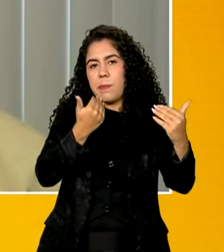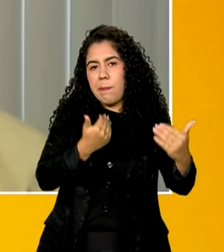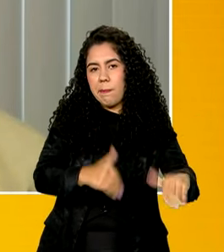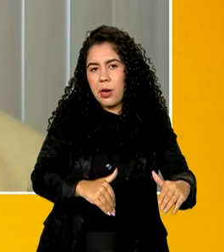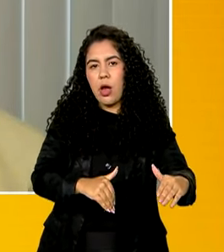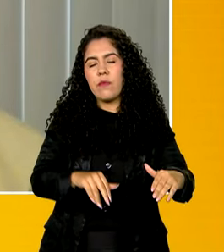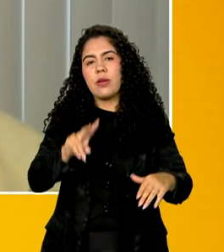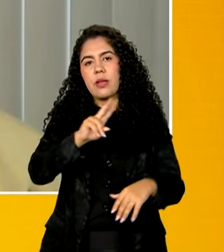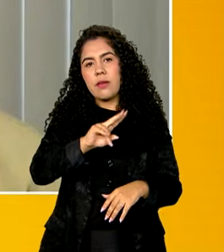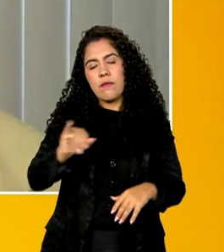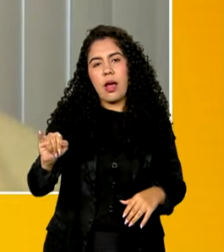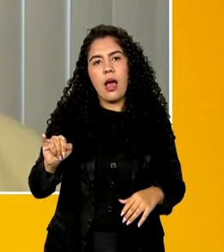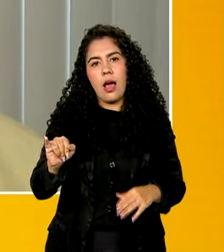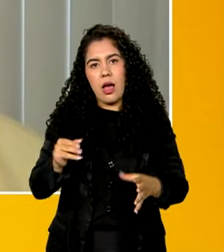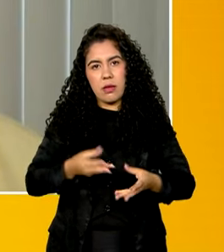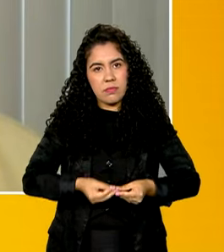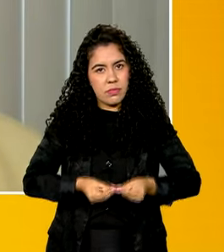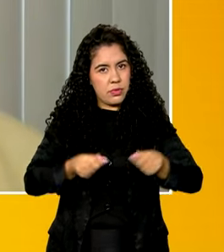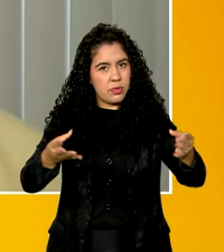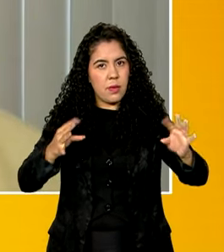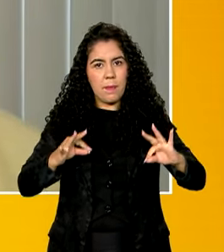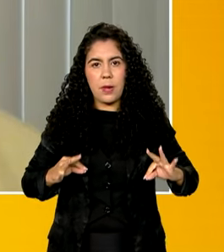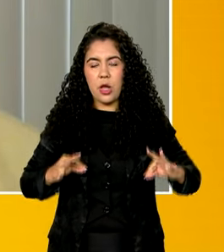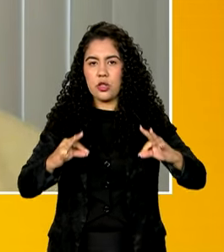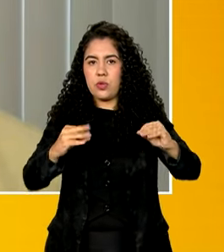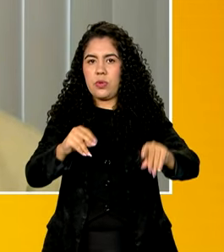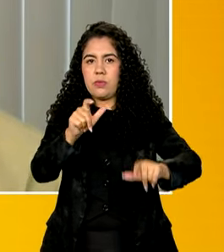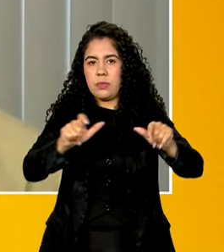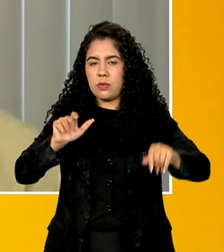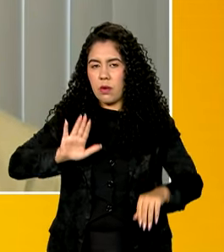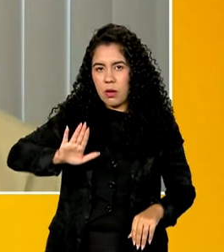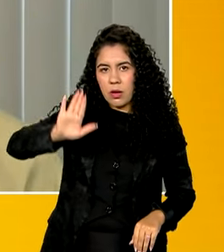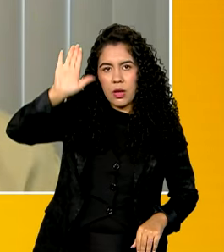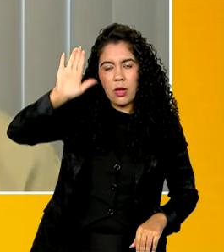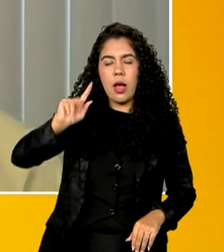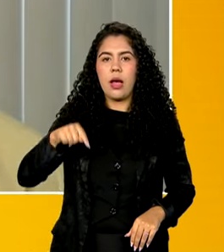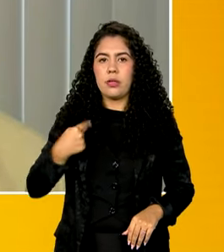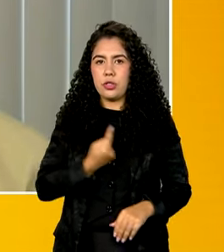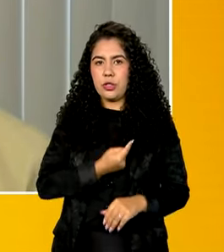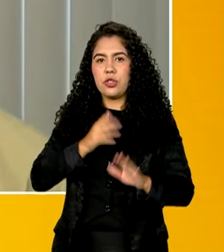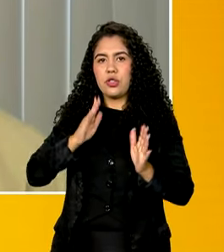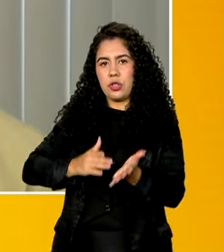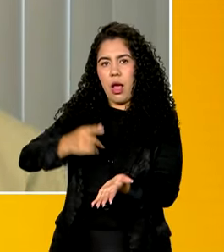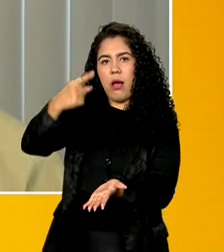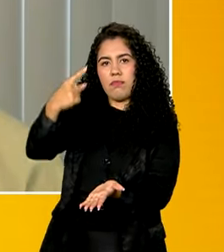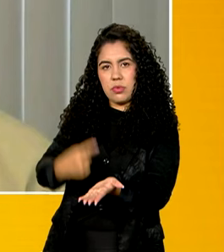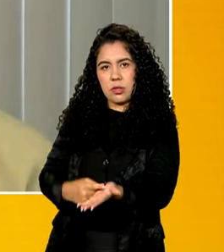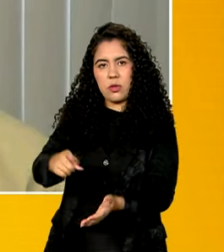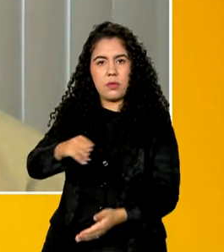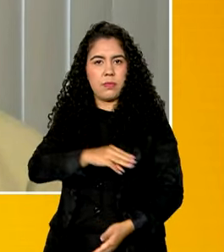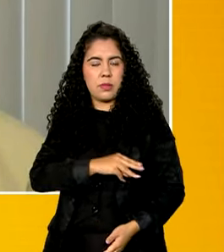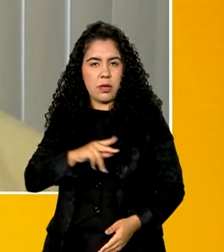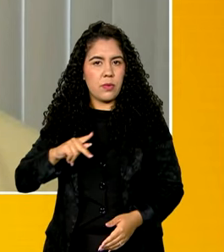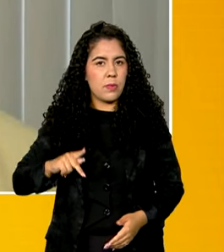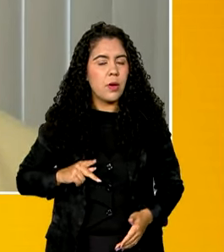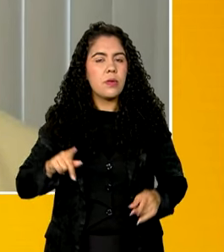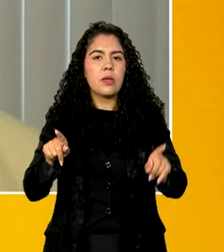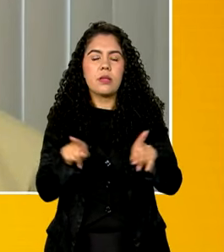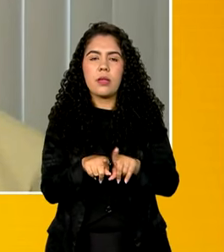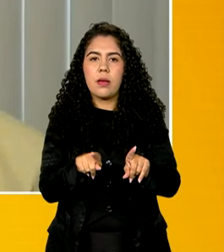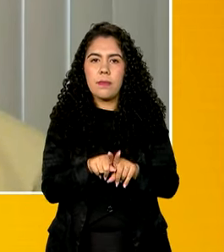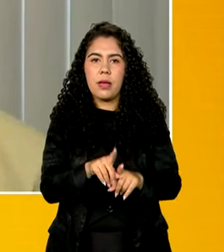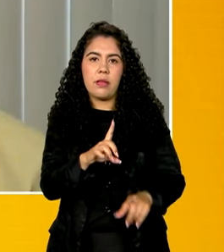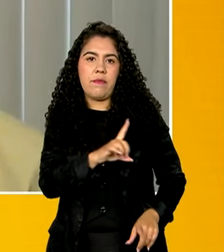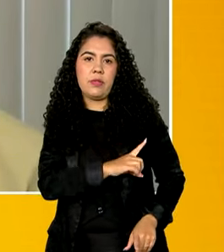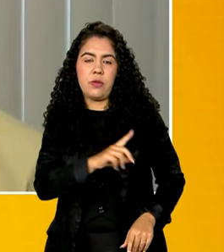vai ser entregue para todos os candidatos. Eles já vão. A gente fez o um acordo com o Ministério Público e com a Defensoria Pública da